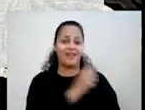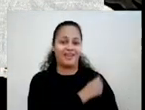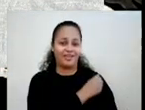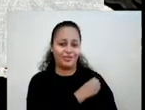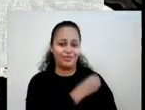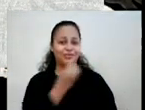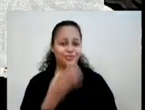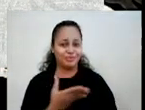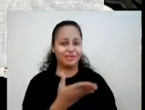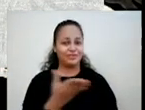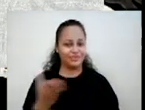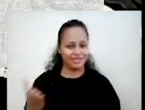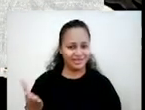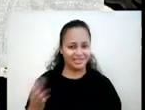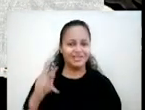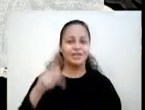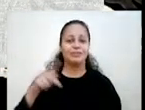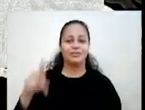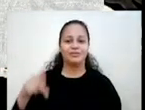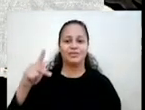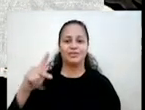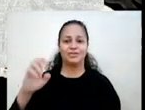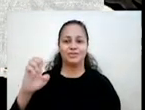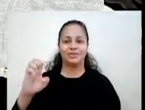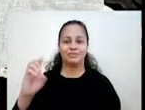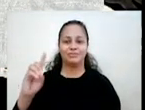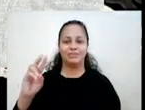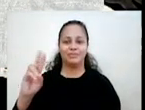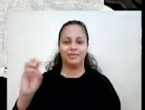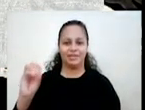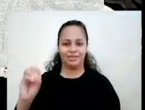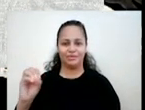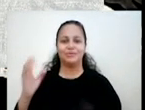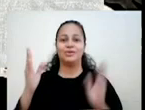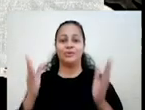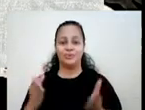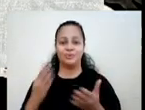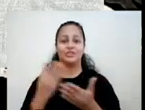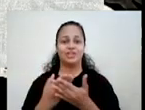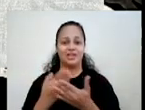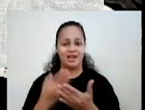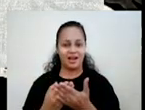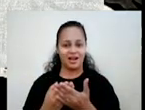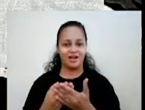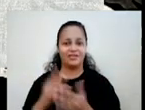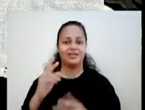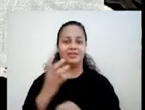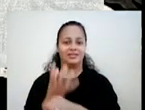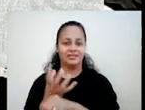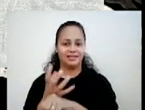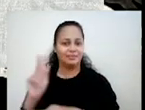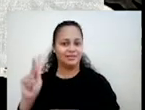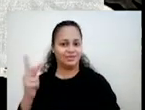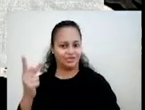Olá pessoal, tudo bem com vocês? Eu sou o professor Pedro e hoje vamos ter mais uma aula de história. Vamos